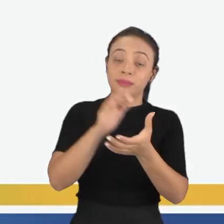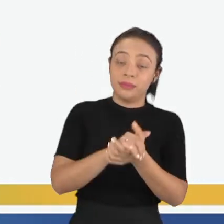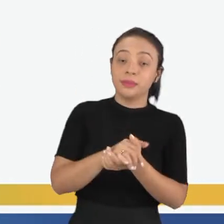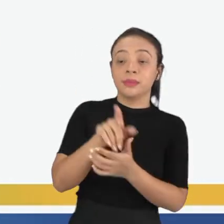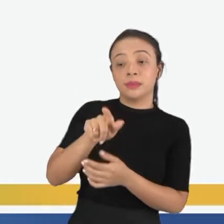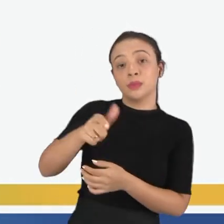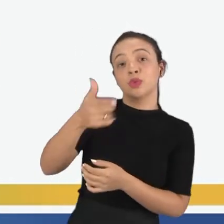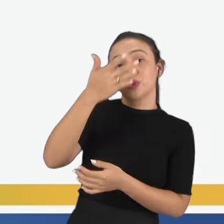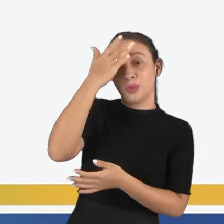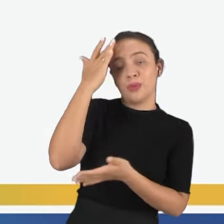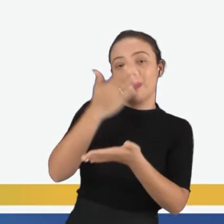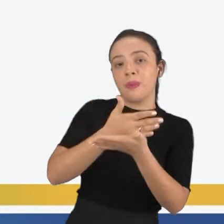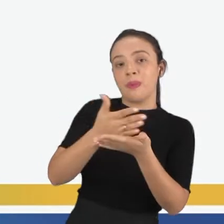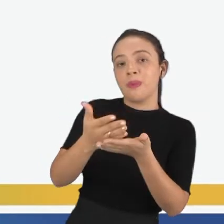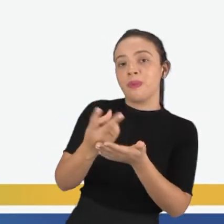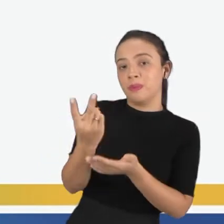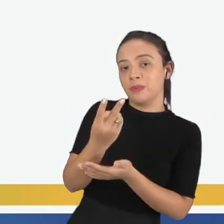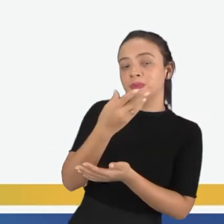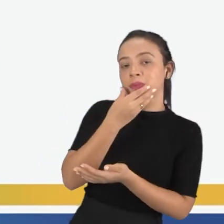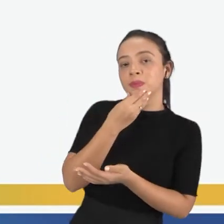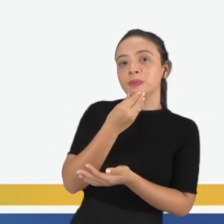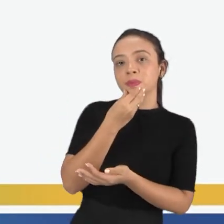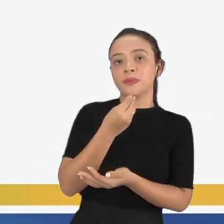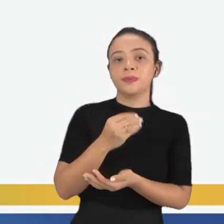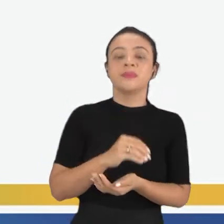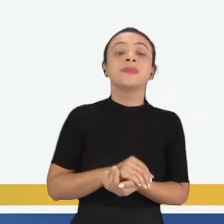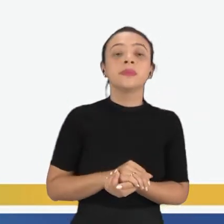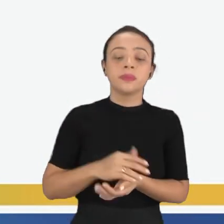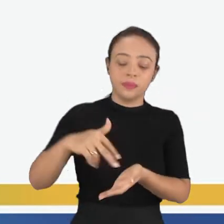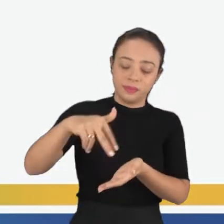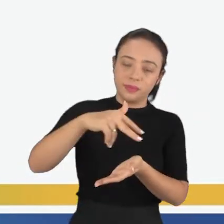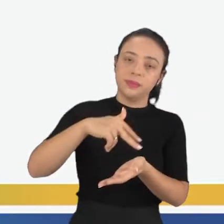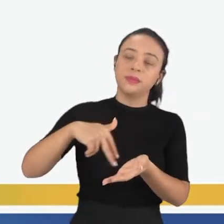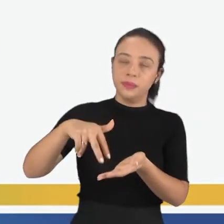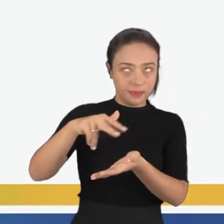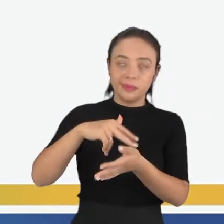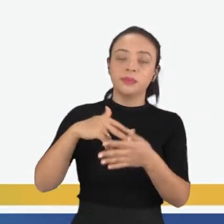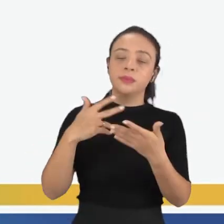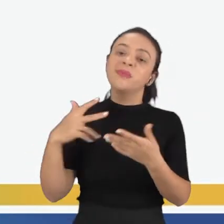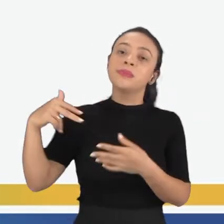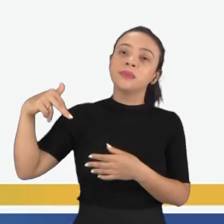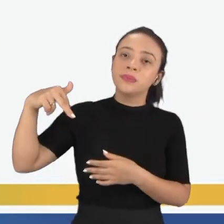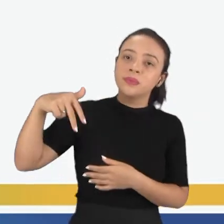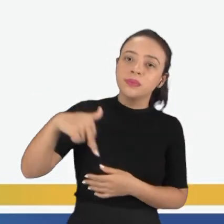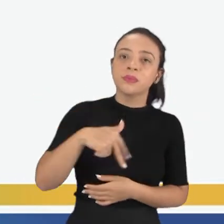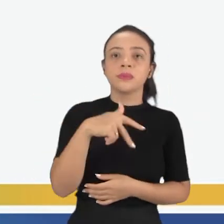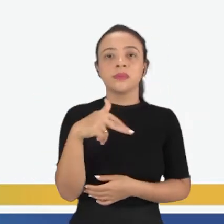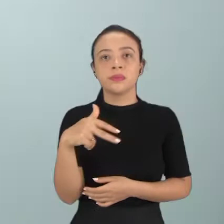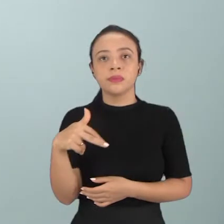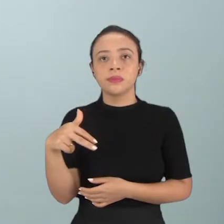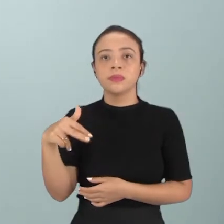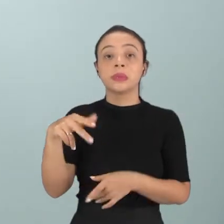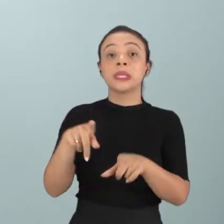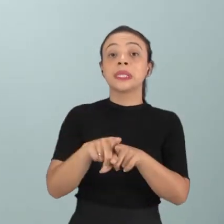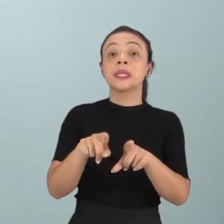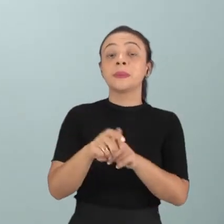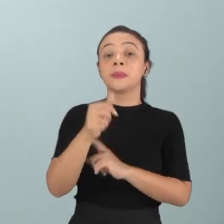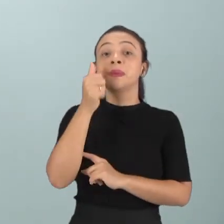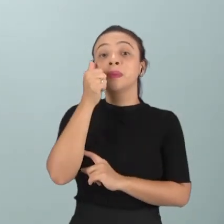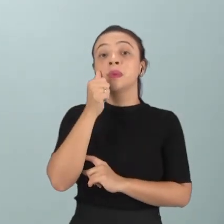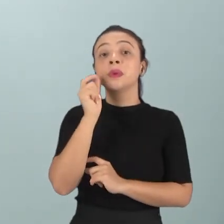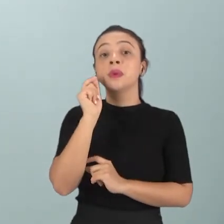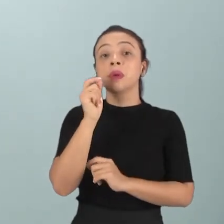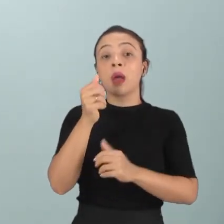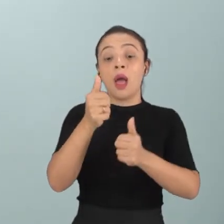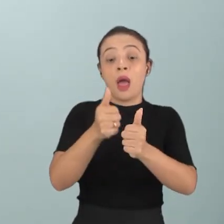índios, né, que começaram esse circular, né, esse caminhar pela aldeia, e as mulheres então